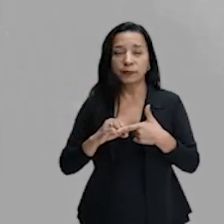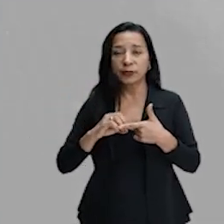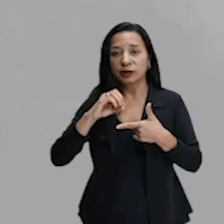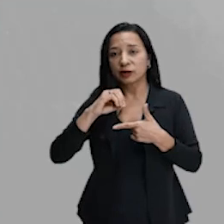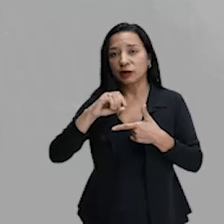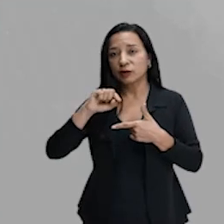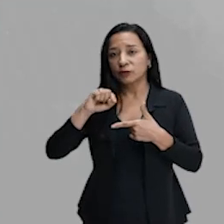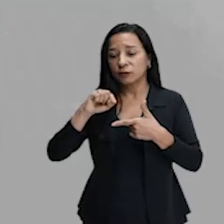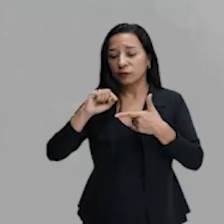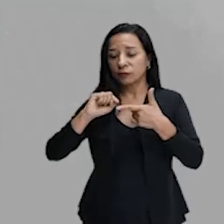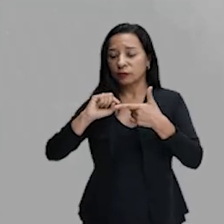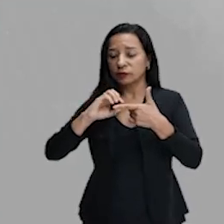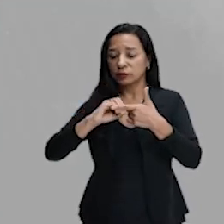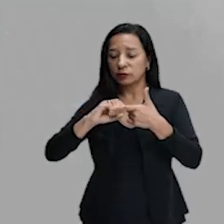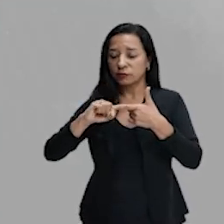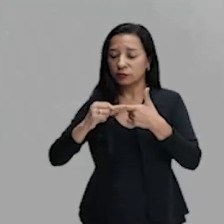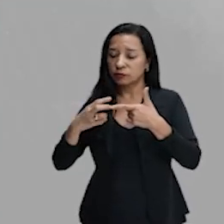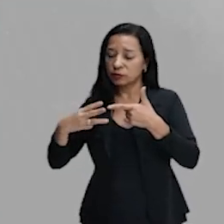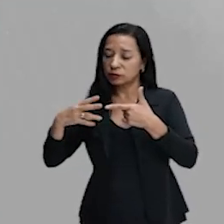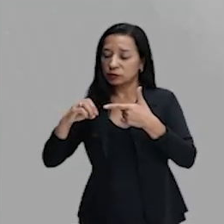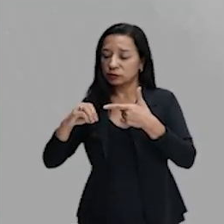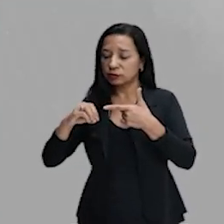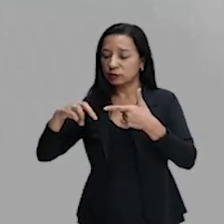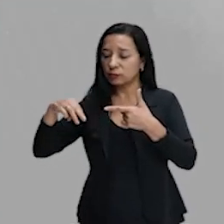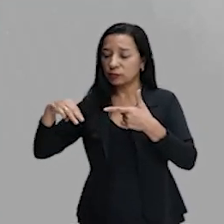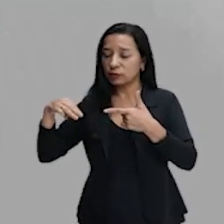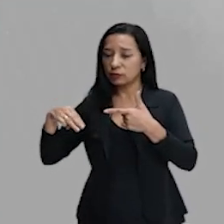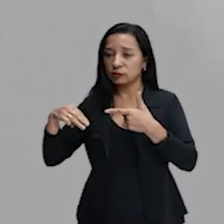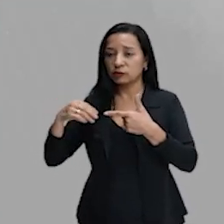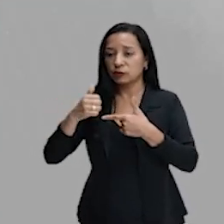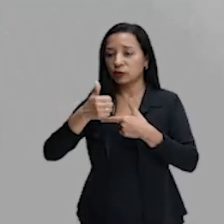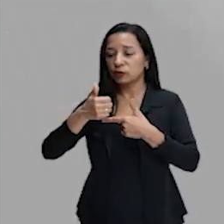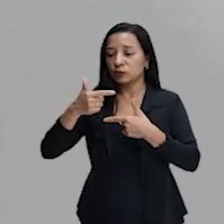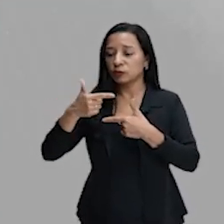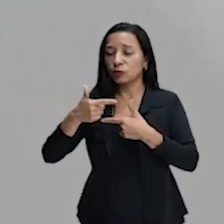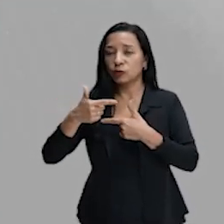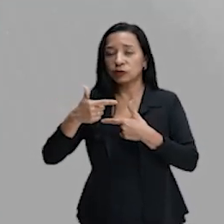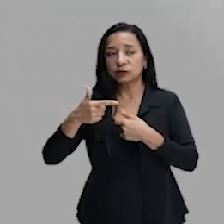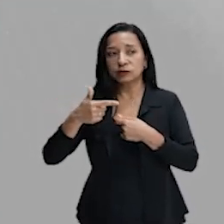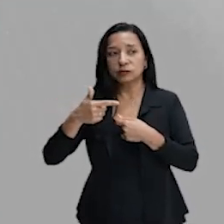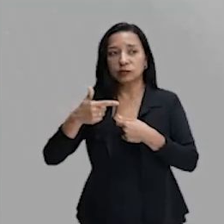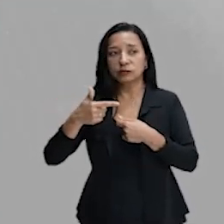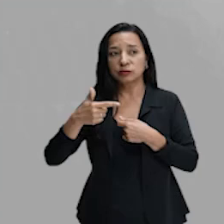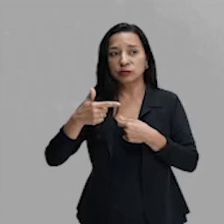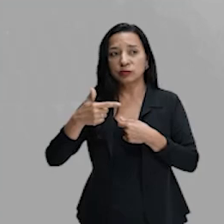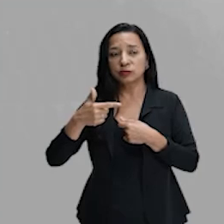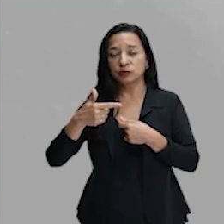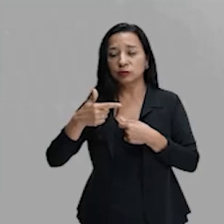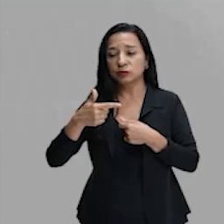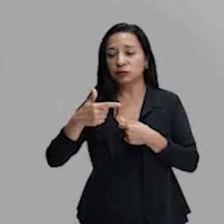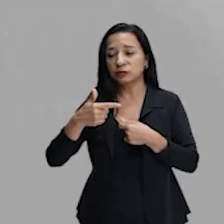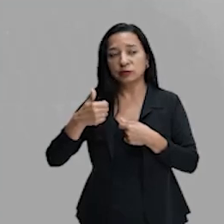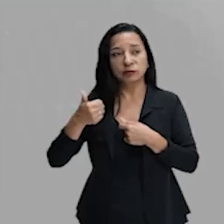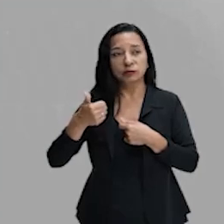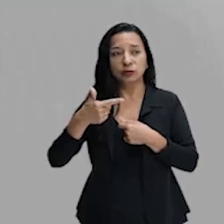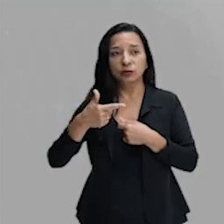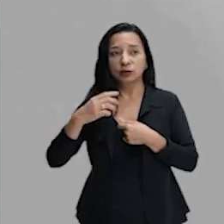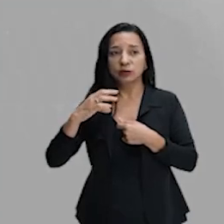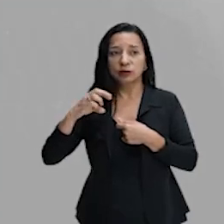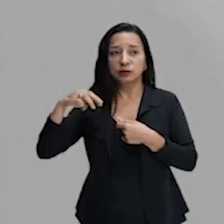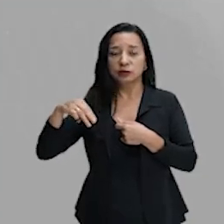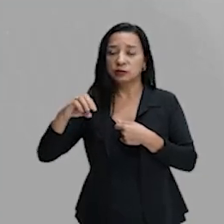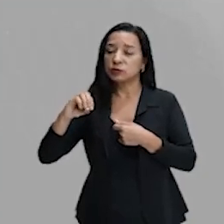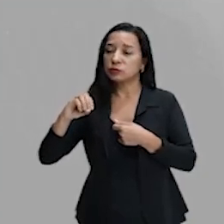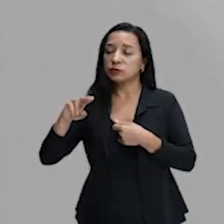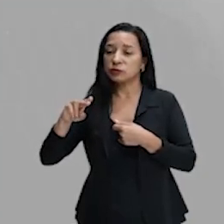m esse 12 cm vai ser igual a 0,12 m